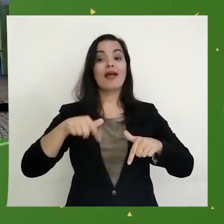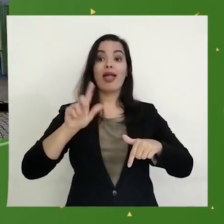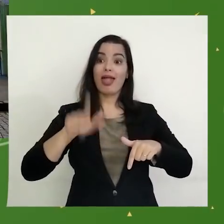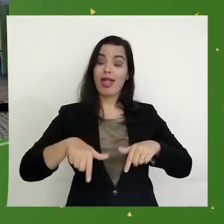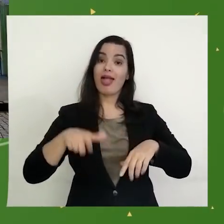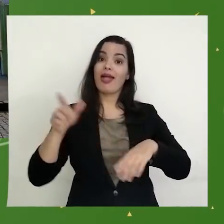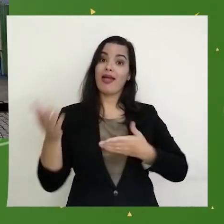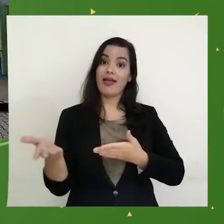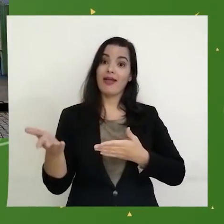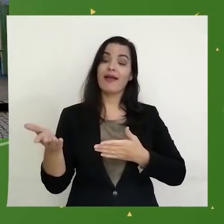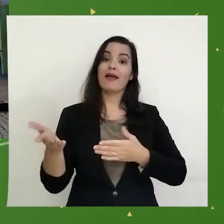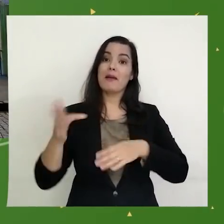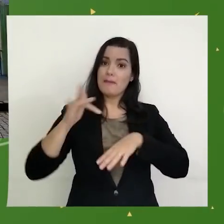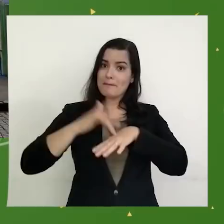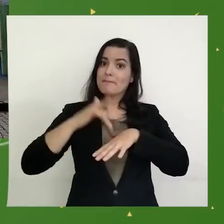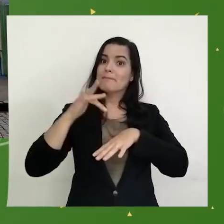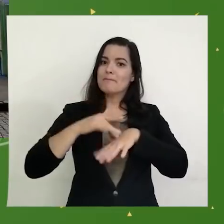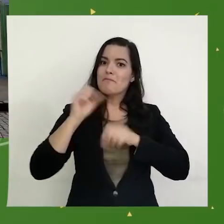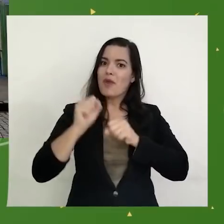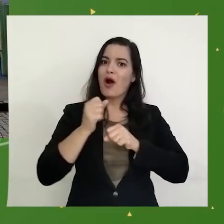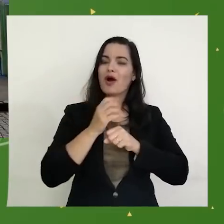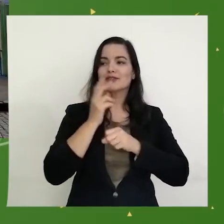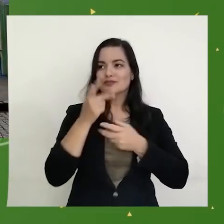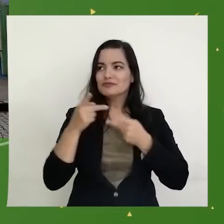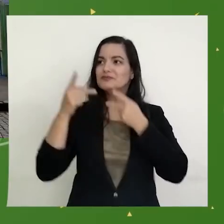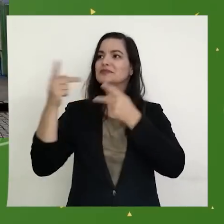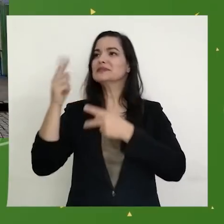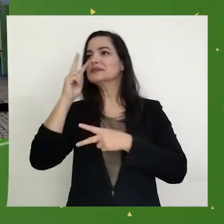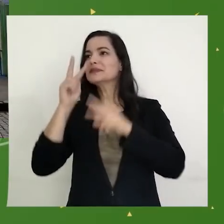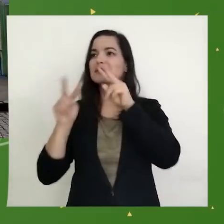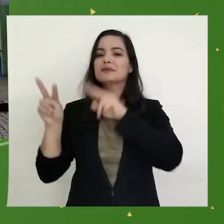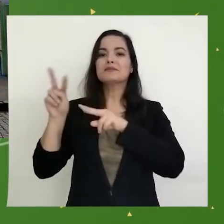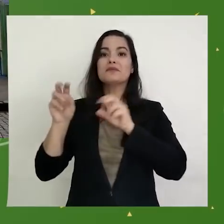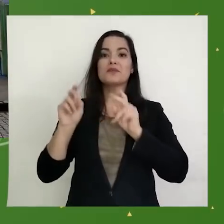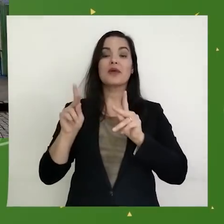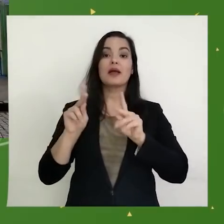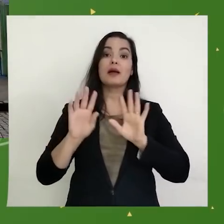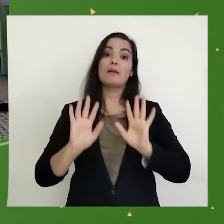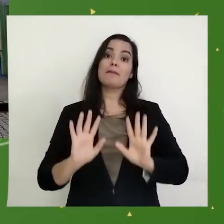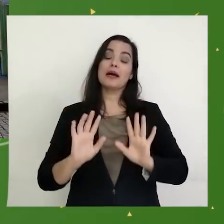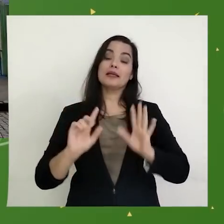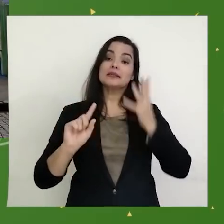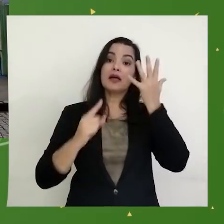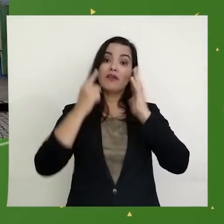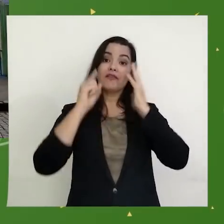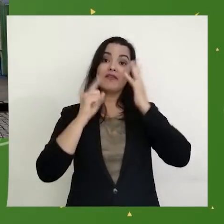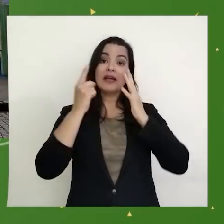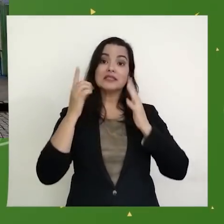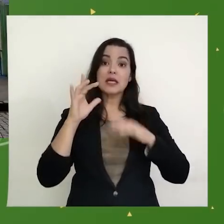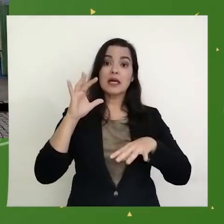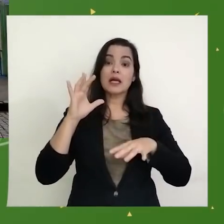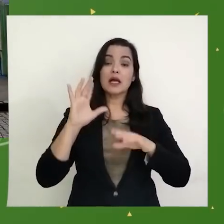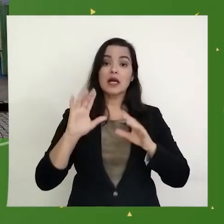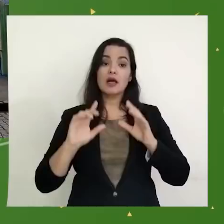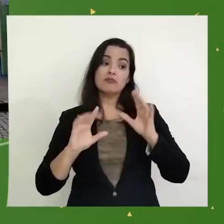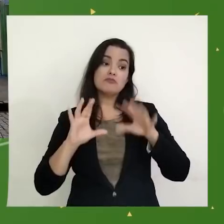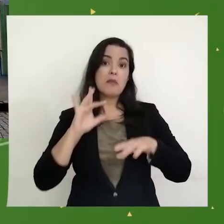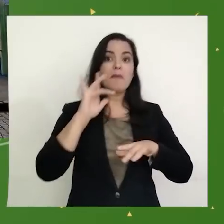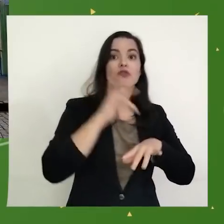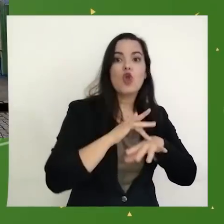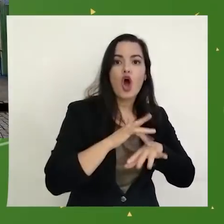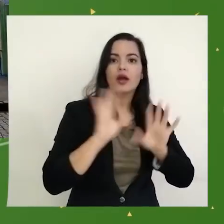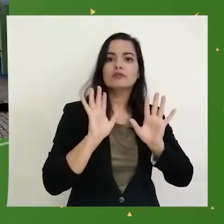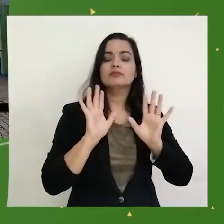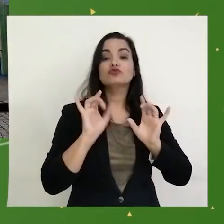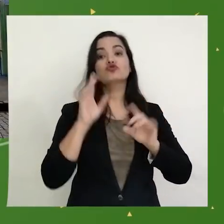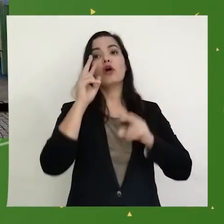O carnaval, você não consegue pegar o carnaval, você consegue ver a festa acontecendo. Então, ele é imaterial. As construções